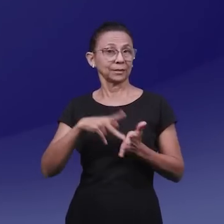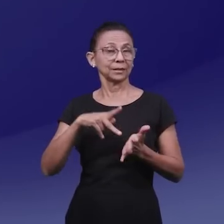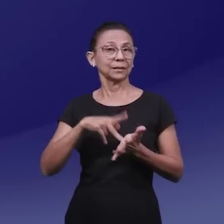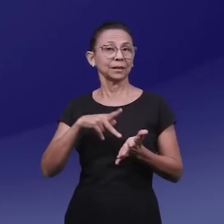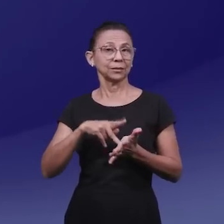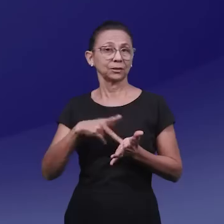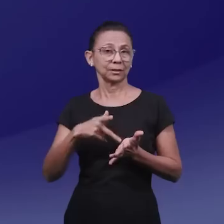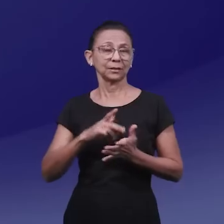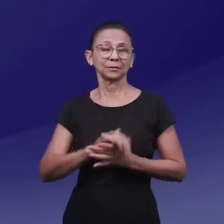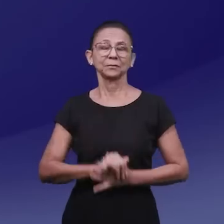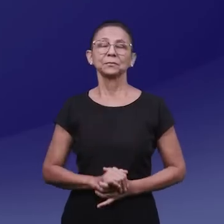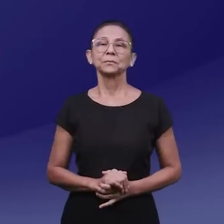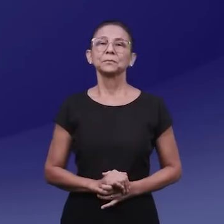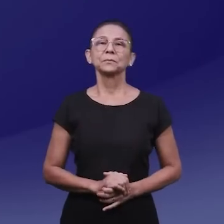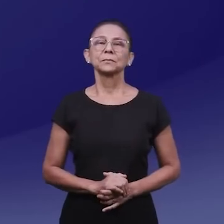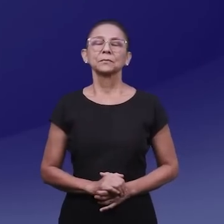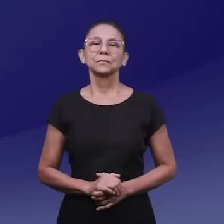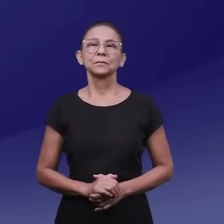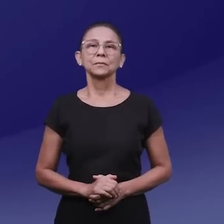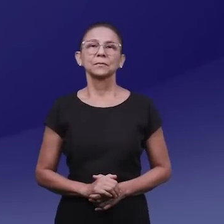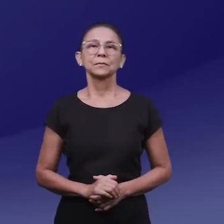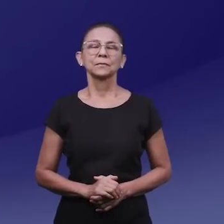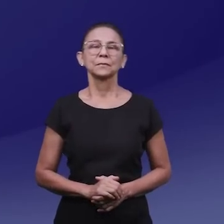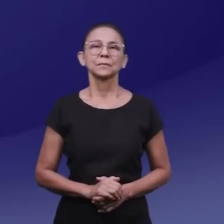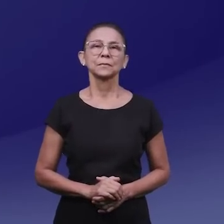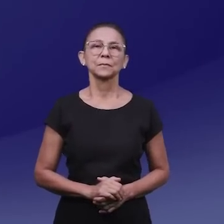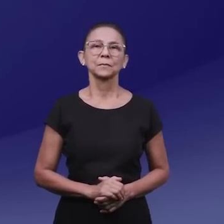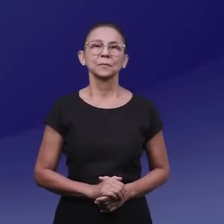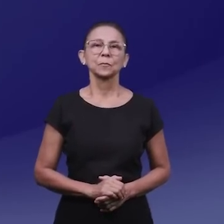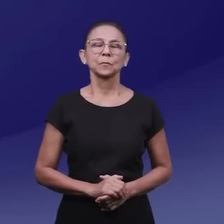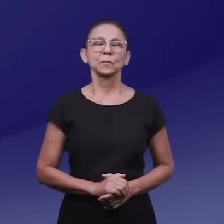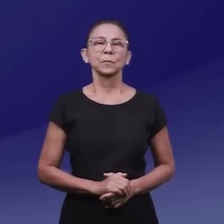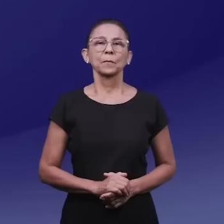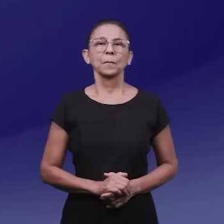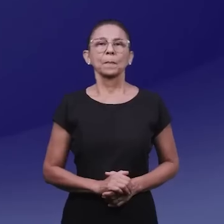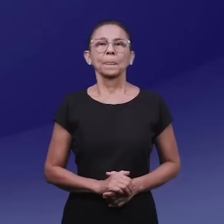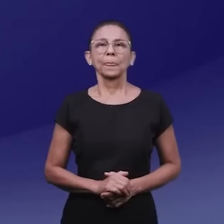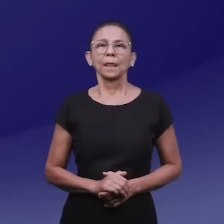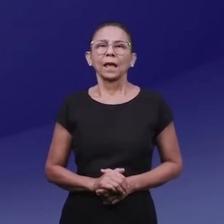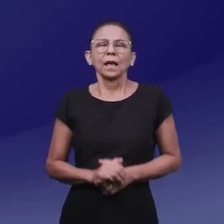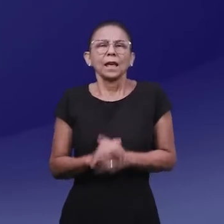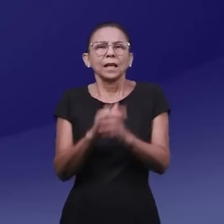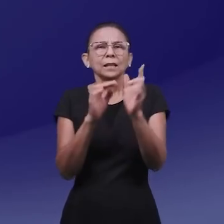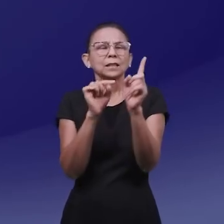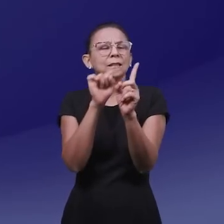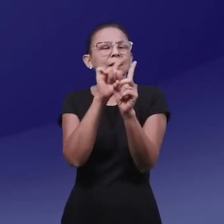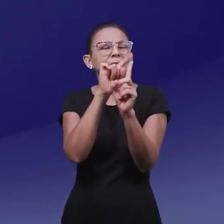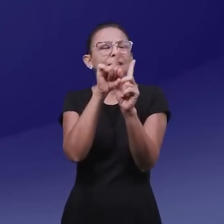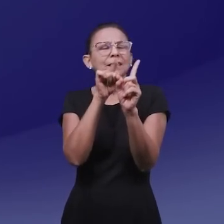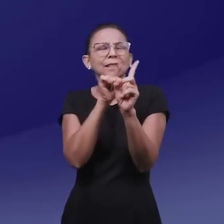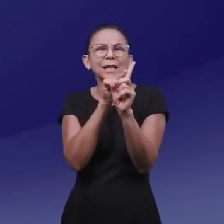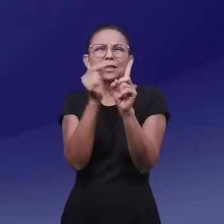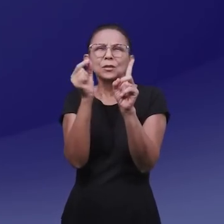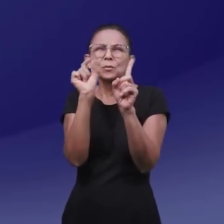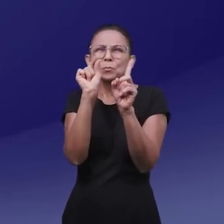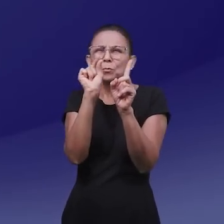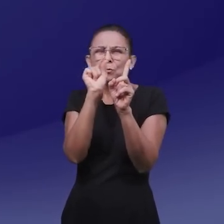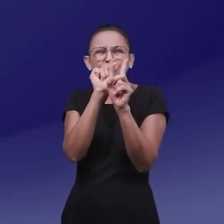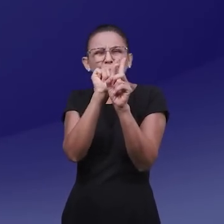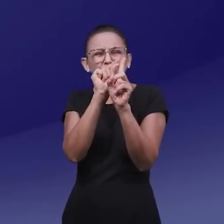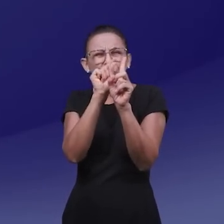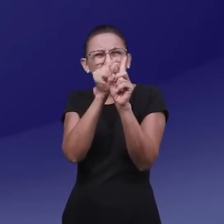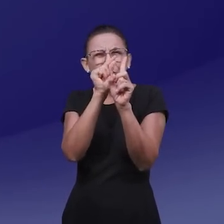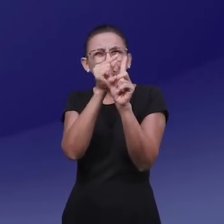é em santificação. Então, meus irmãos, esta é a grande diferença. Então, eu poderia terminar aqui. Salvo uma